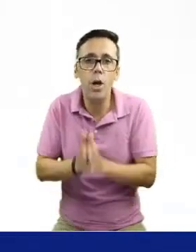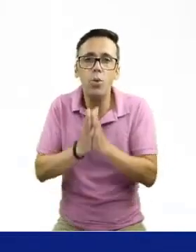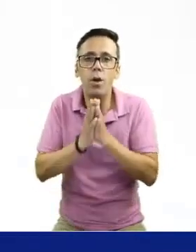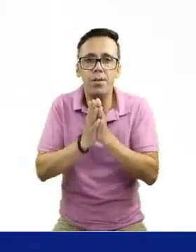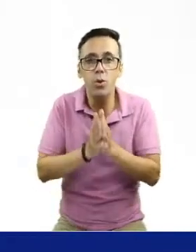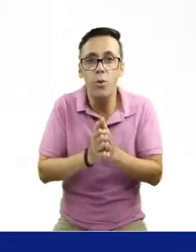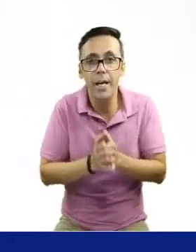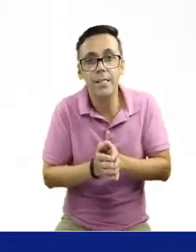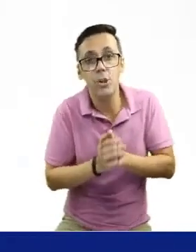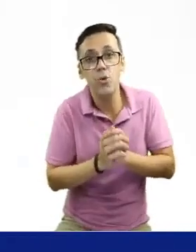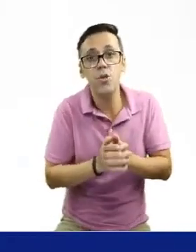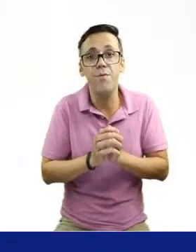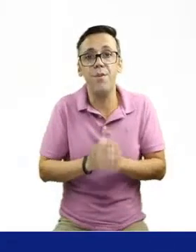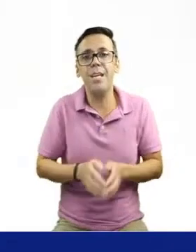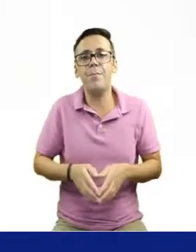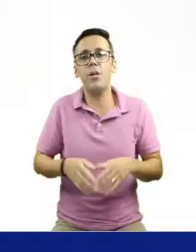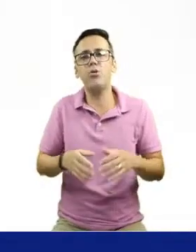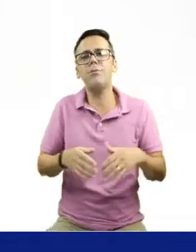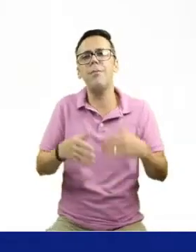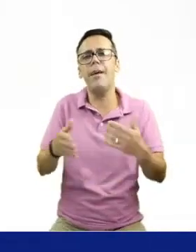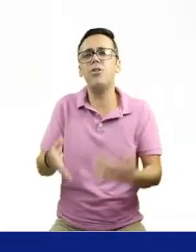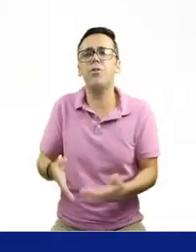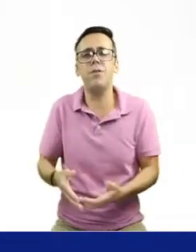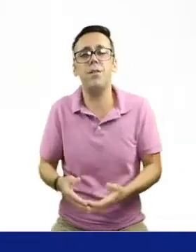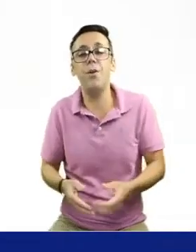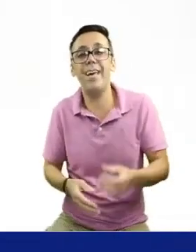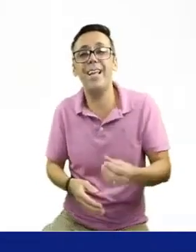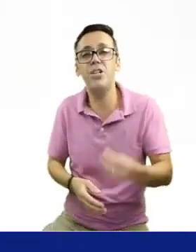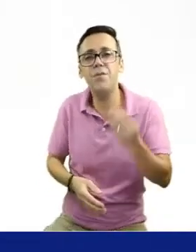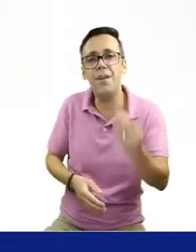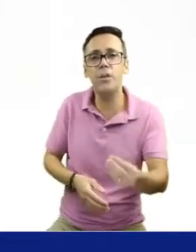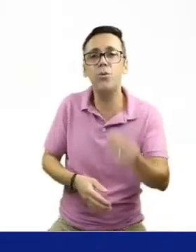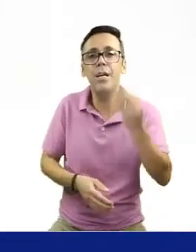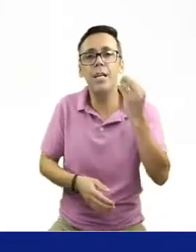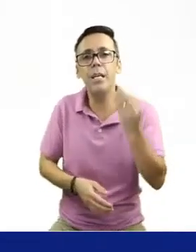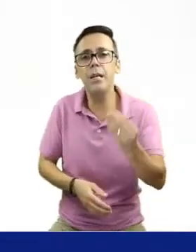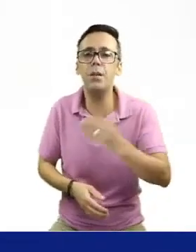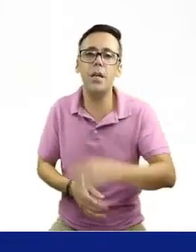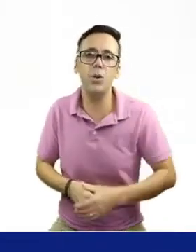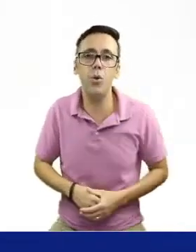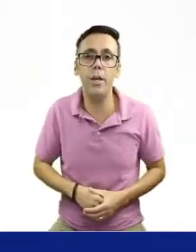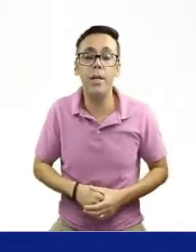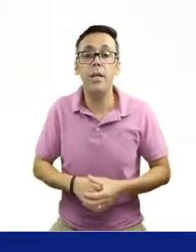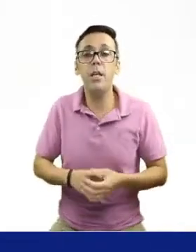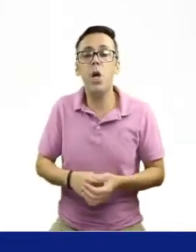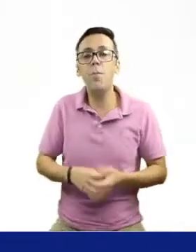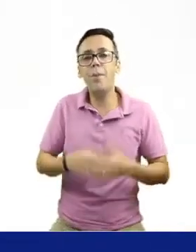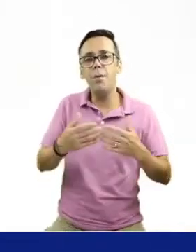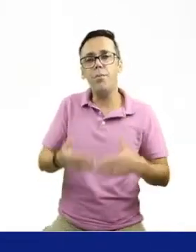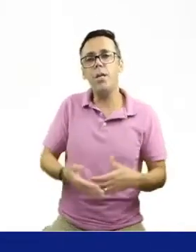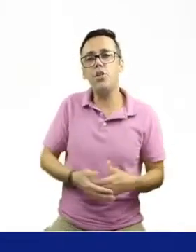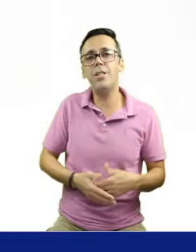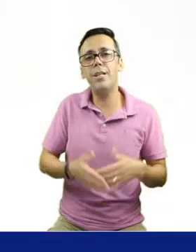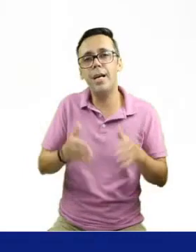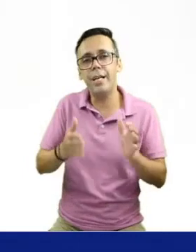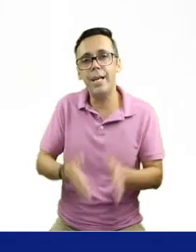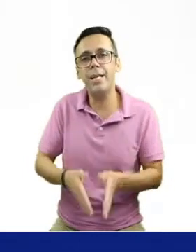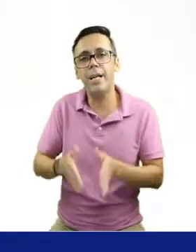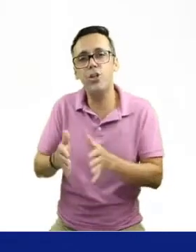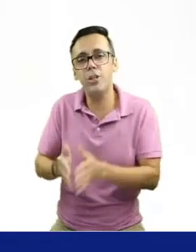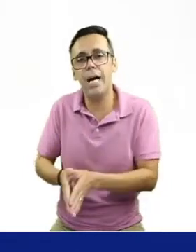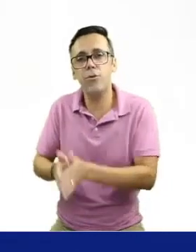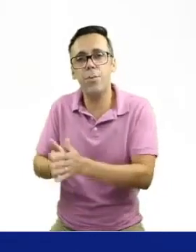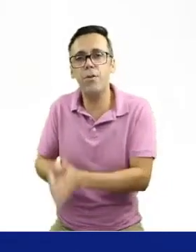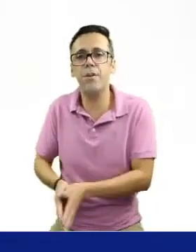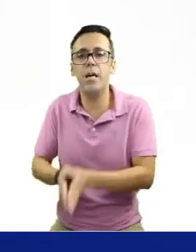posse quando esta doença justifique para junta médica oficial que ela é de fato limitadora e não permite que